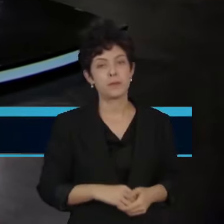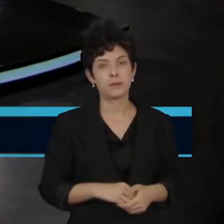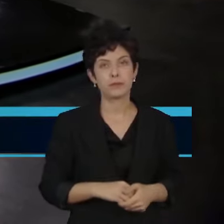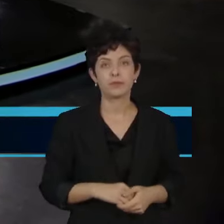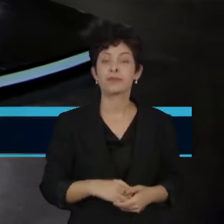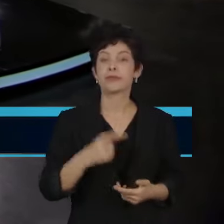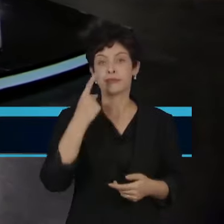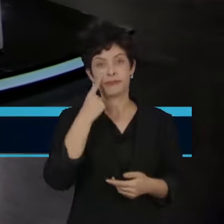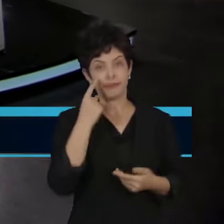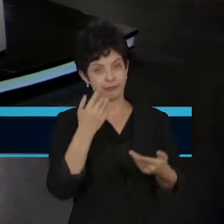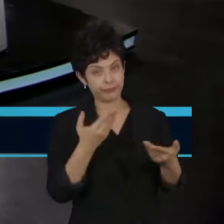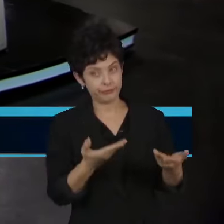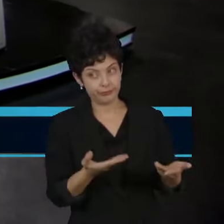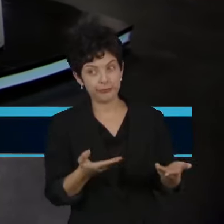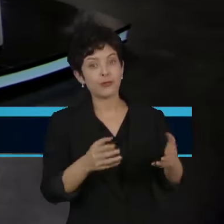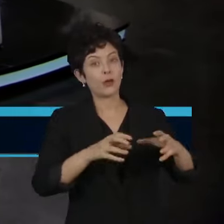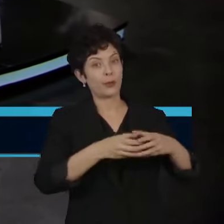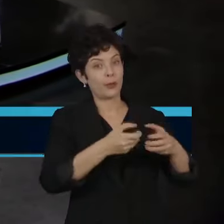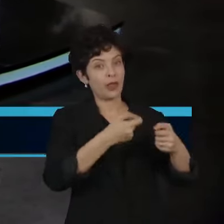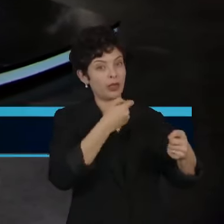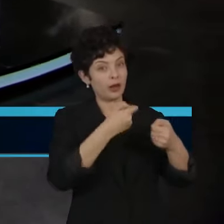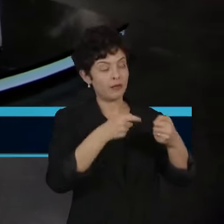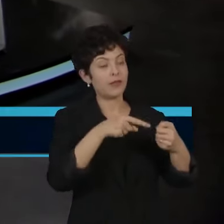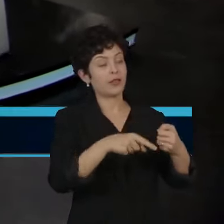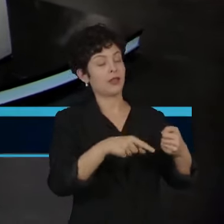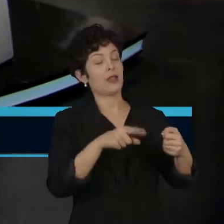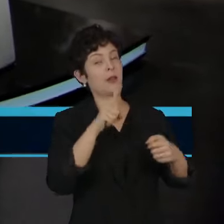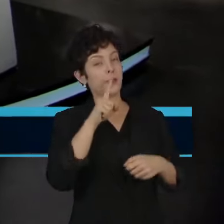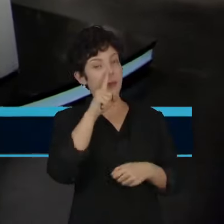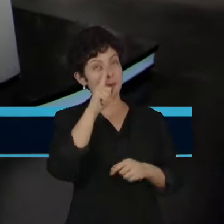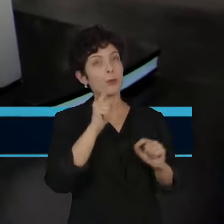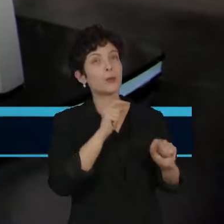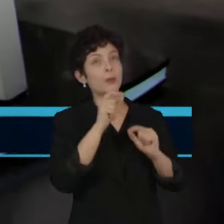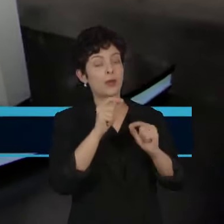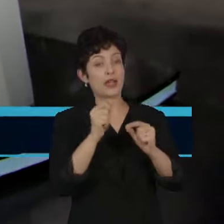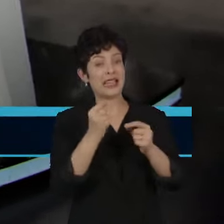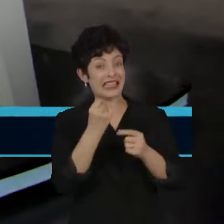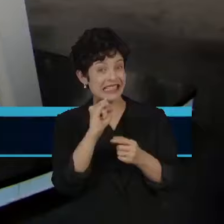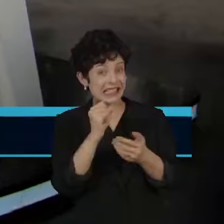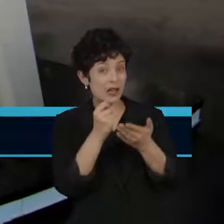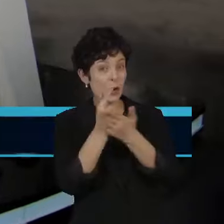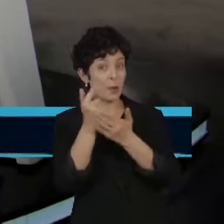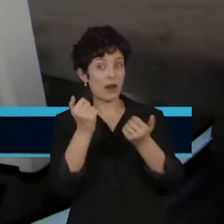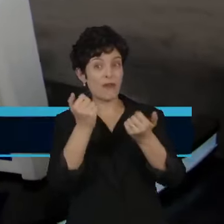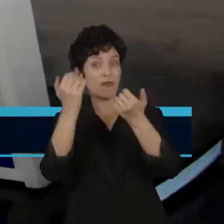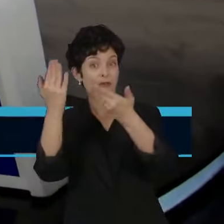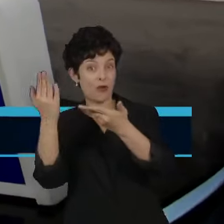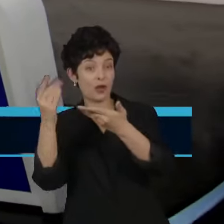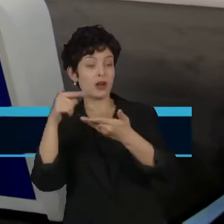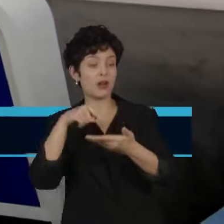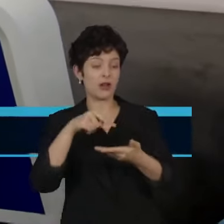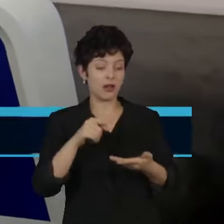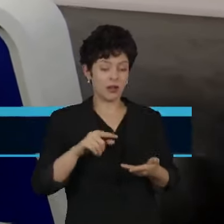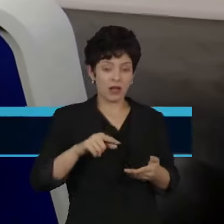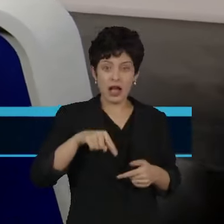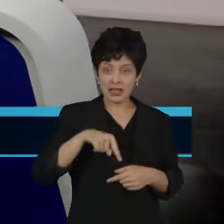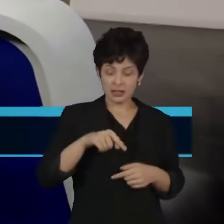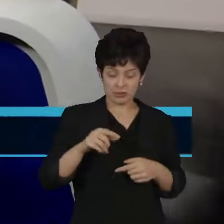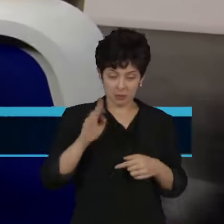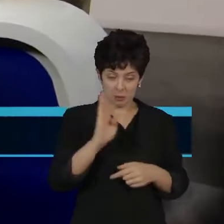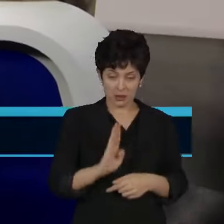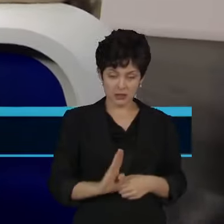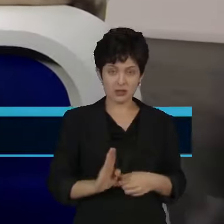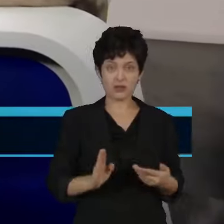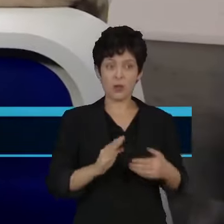Como vimos, Lacerda, segundo o nosso entrevistado, existe o risco de que a importação derrube os preços, levando o desestímulo ao produtor